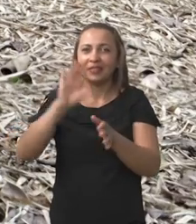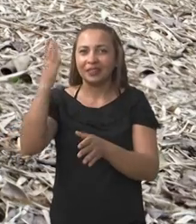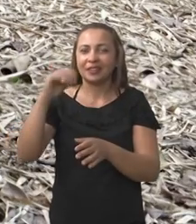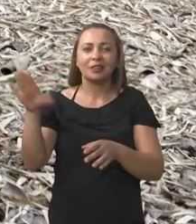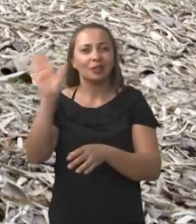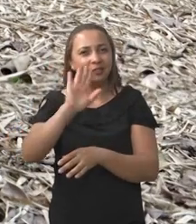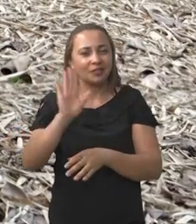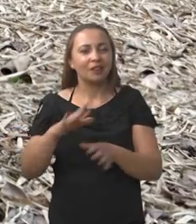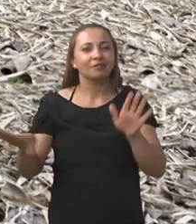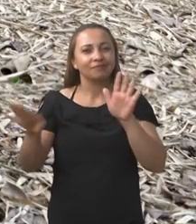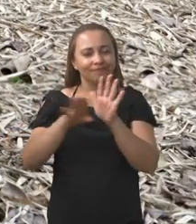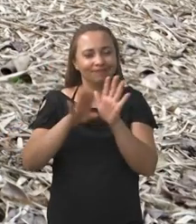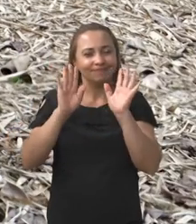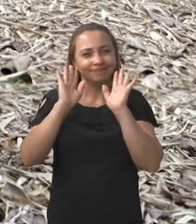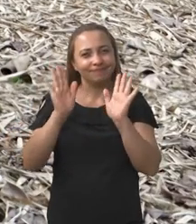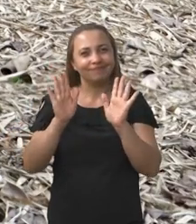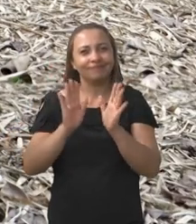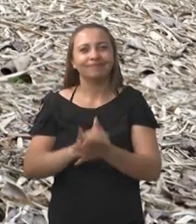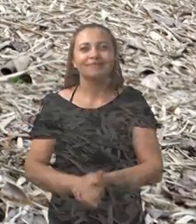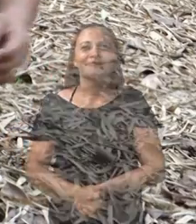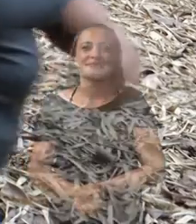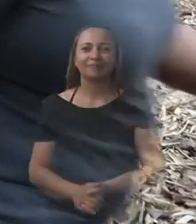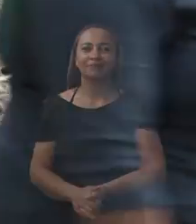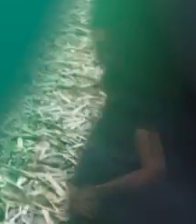para você tchau tchau e até lá